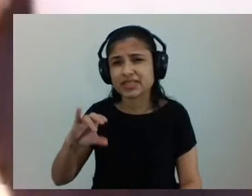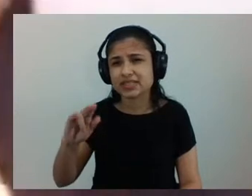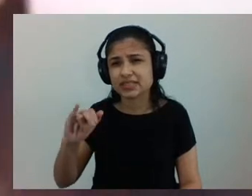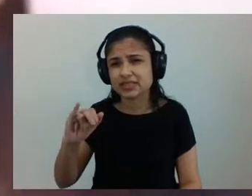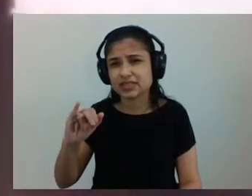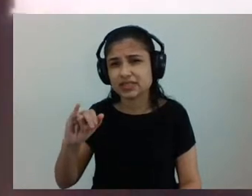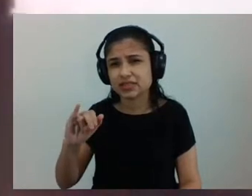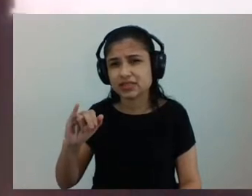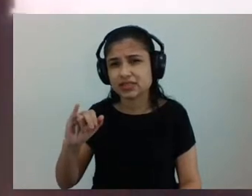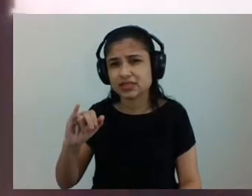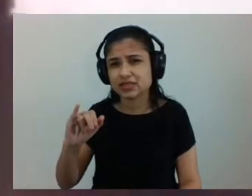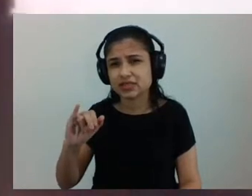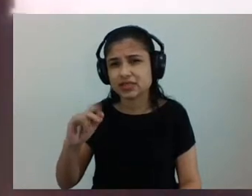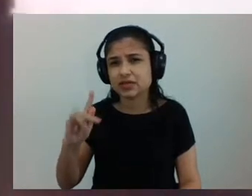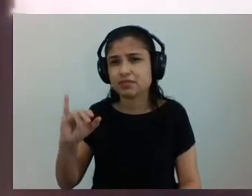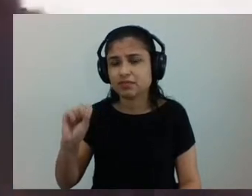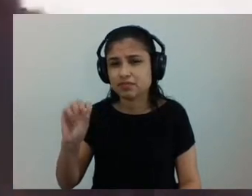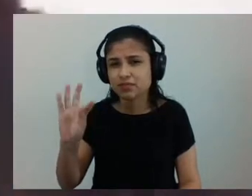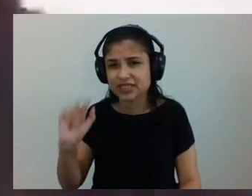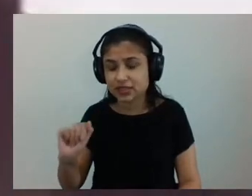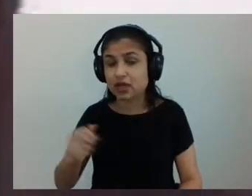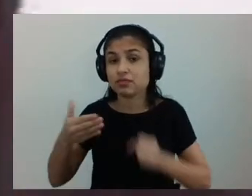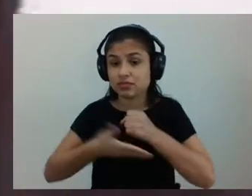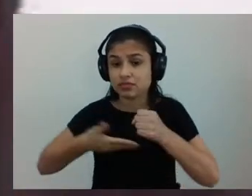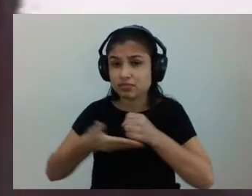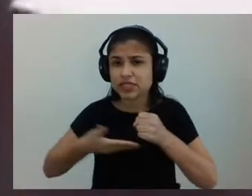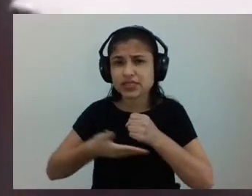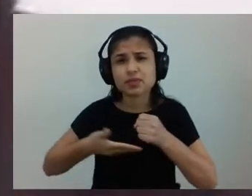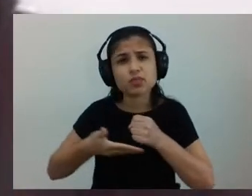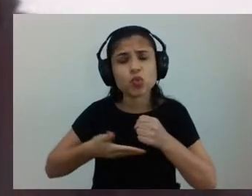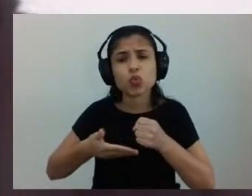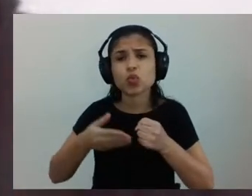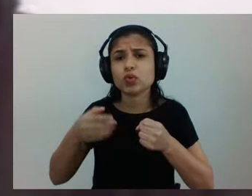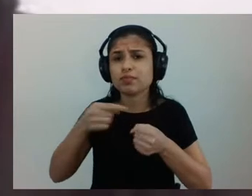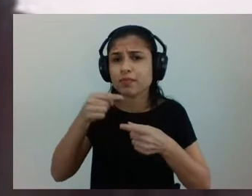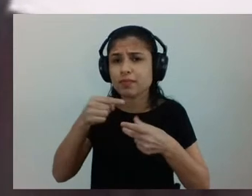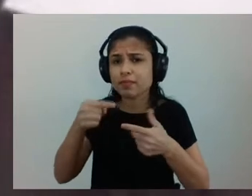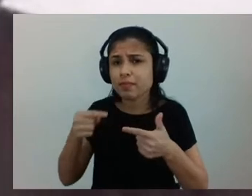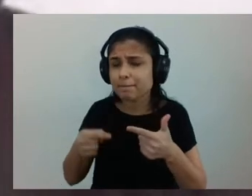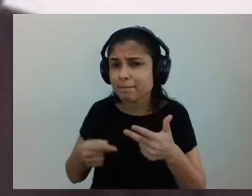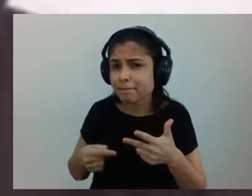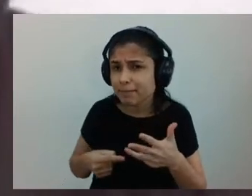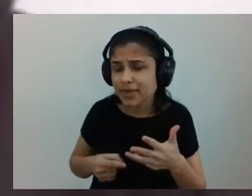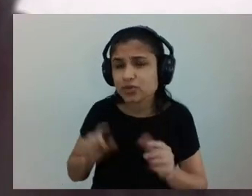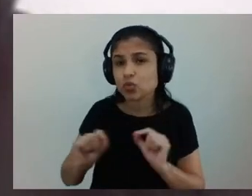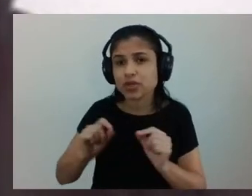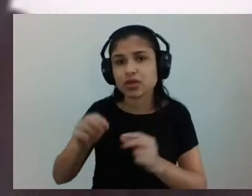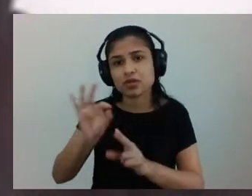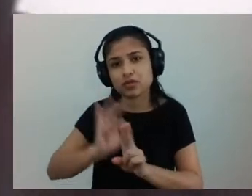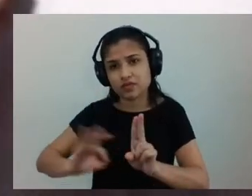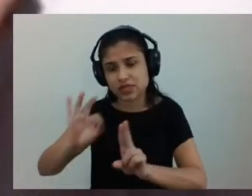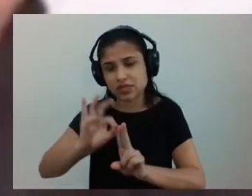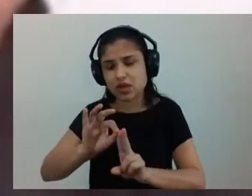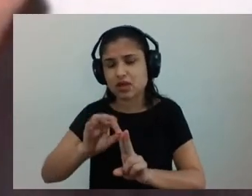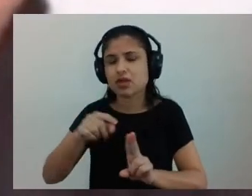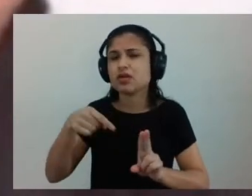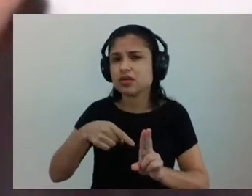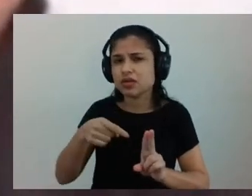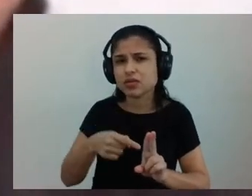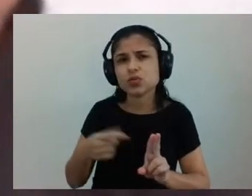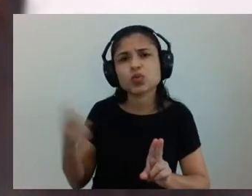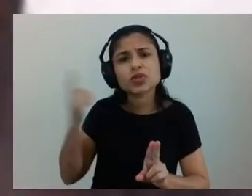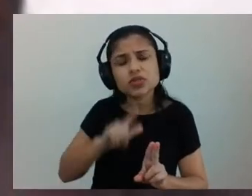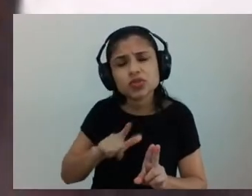nosso aplicação de princípios básicos. E o princípio básico nosso chama-se o fiscal. Isso nos permite outras coisas, conseguirmos